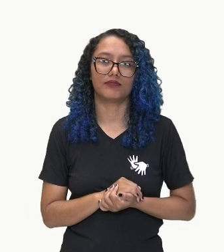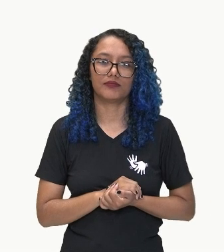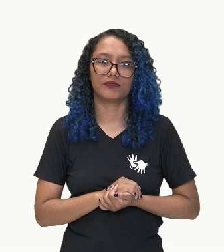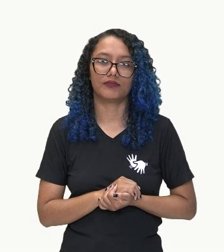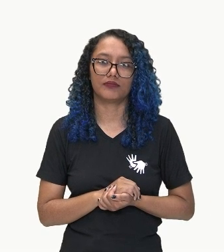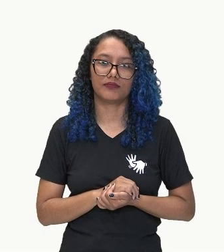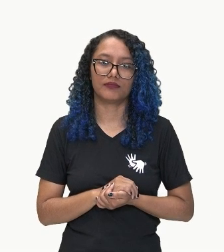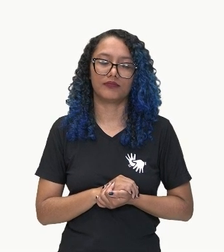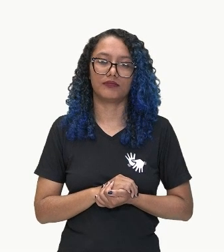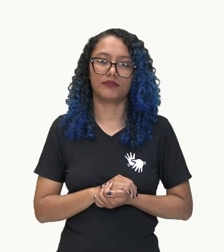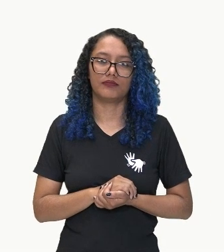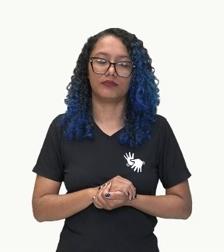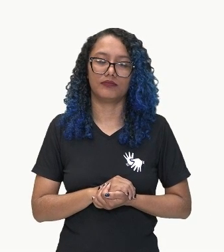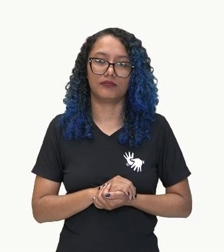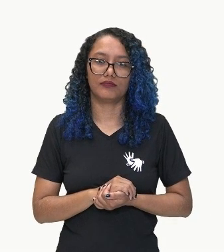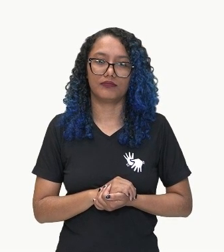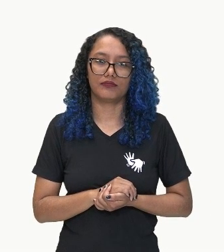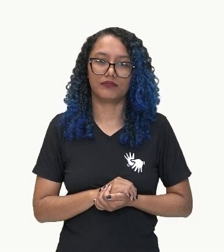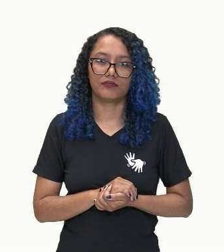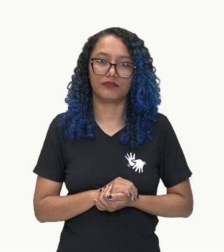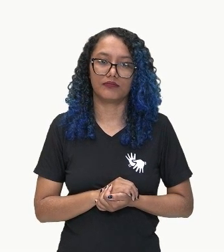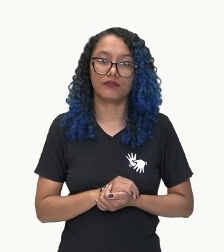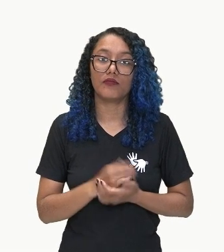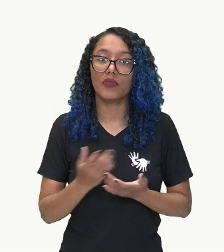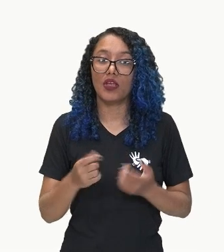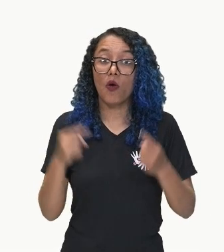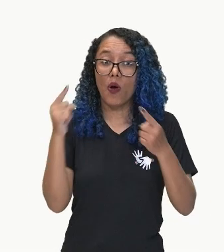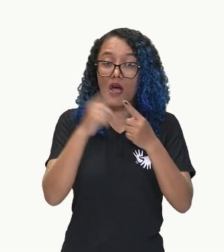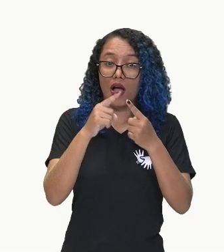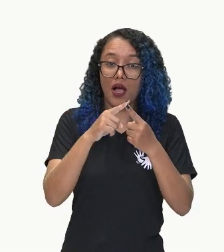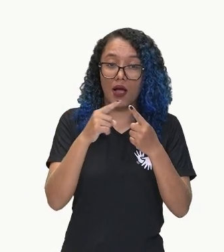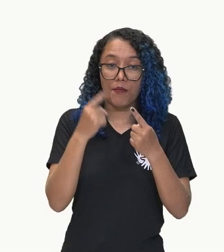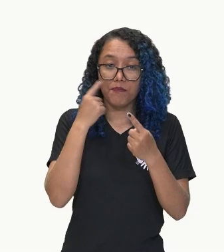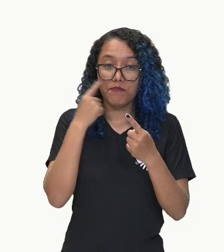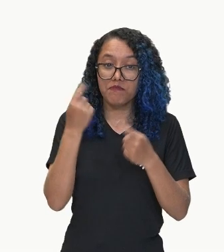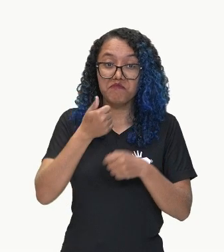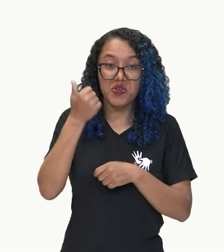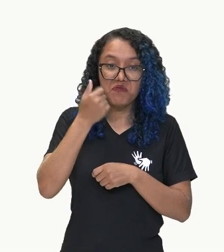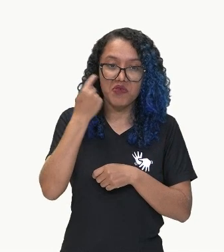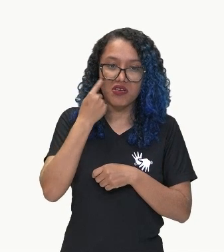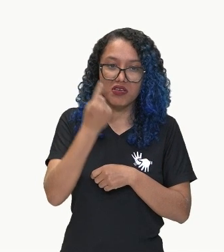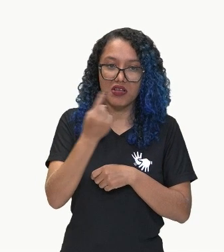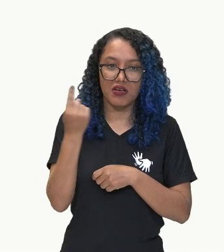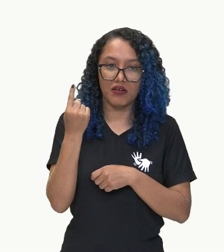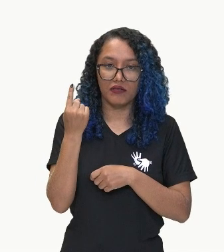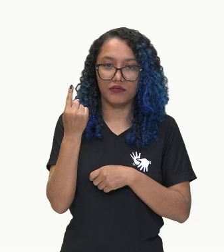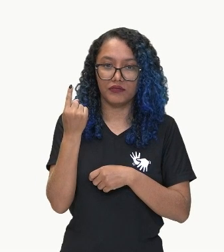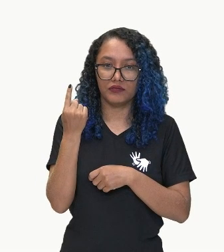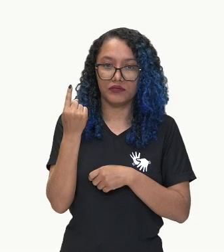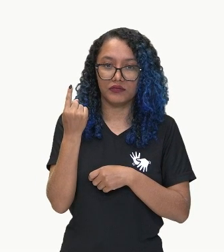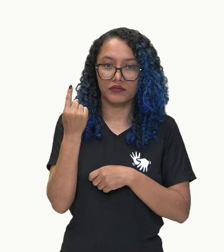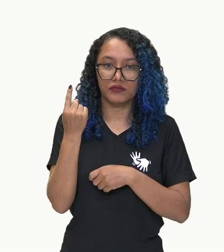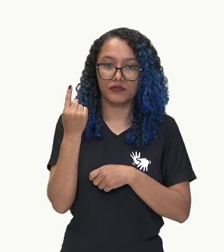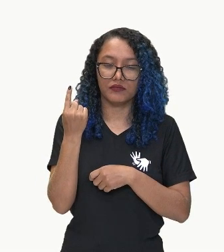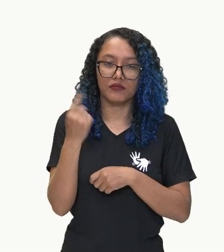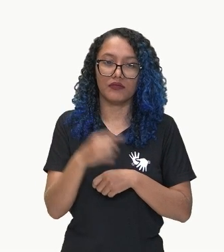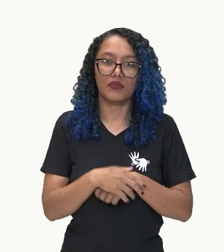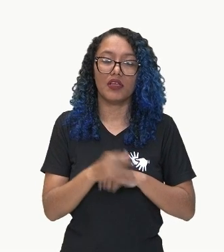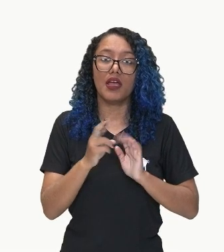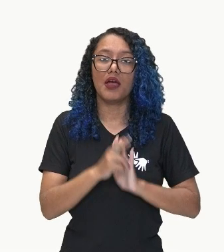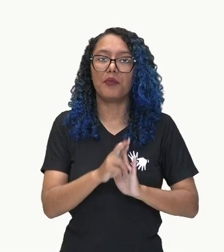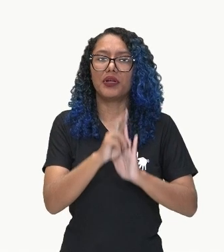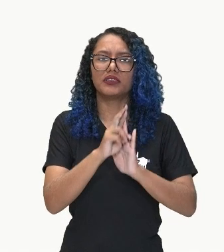a fração inicial, que foi esta aqui, certo? Ela